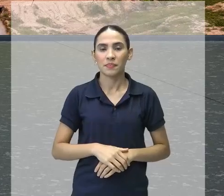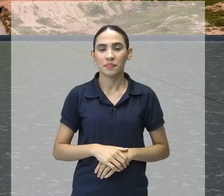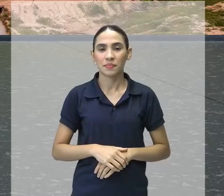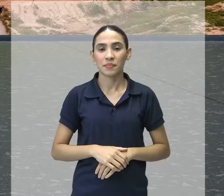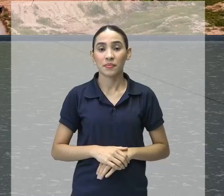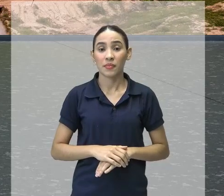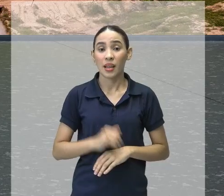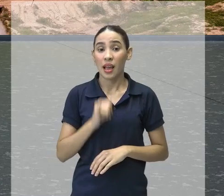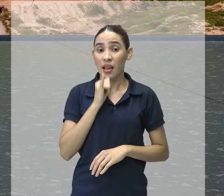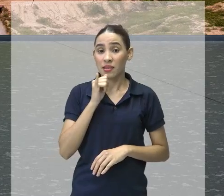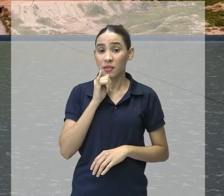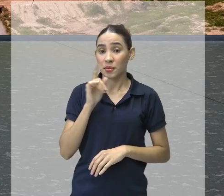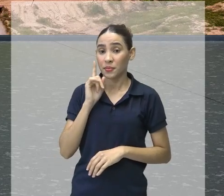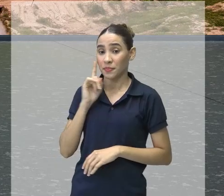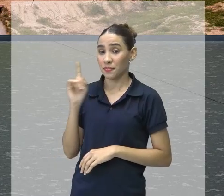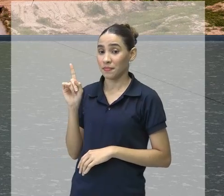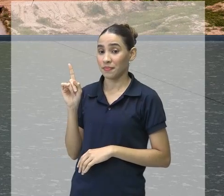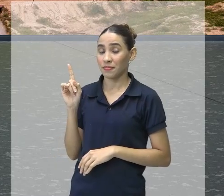olha só,